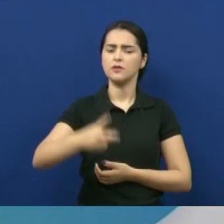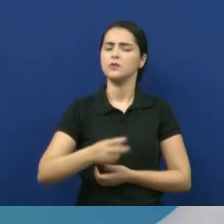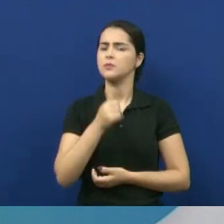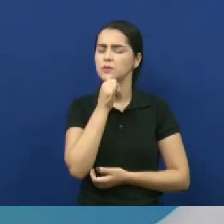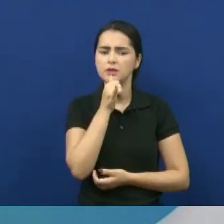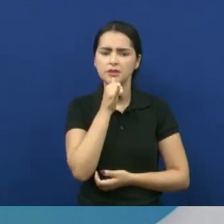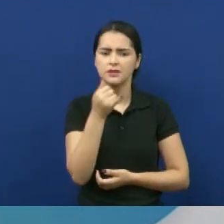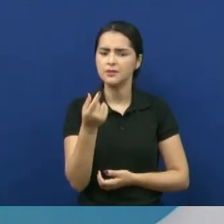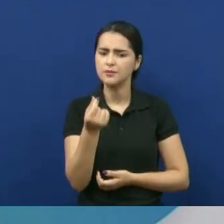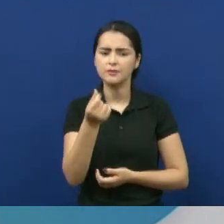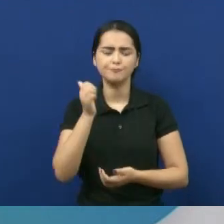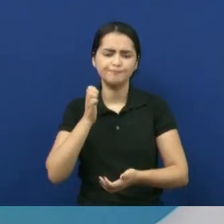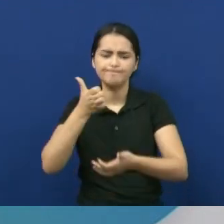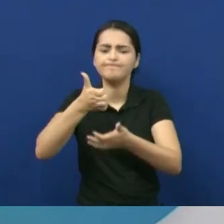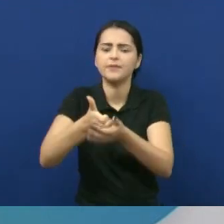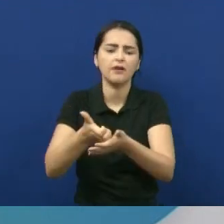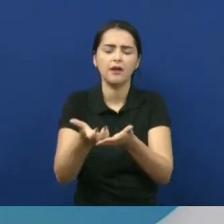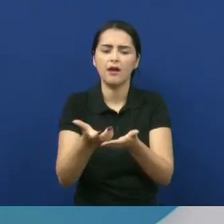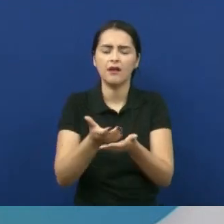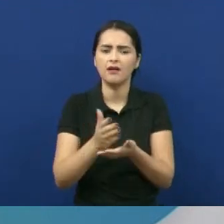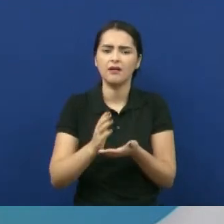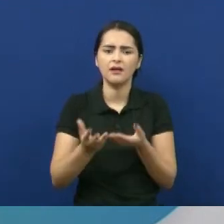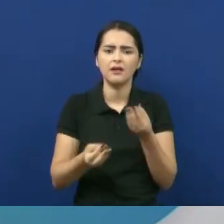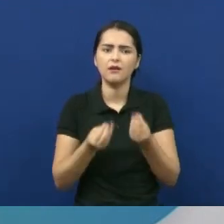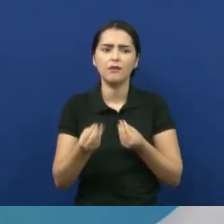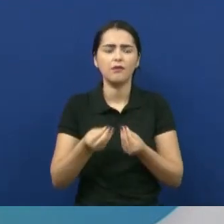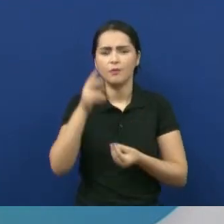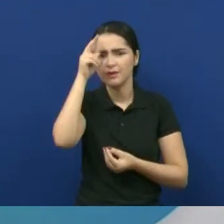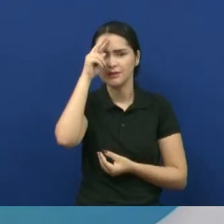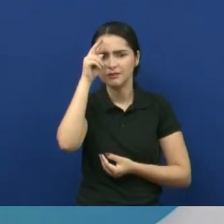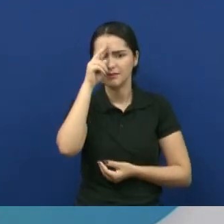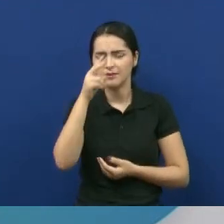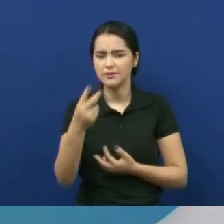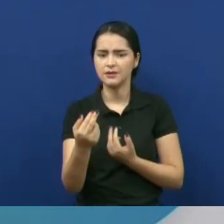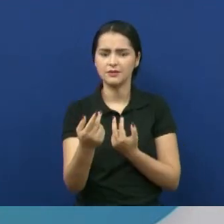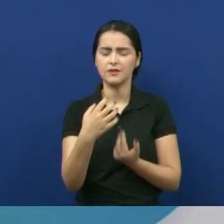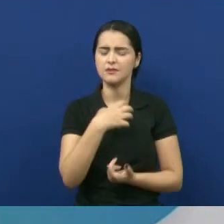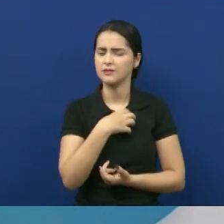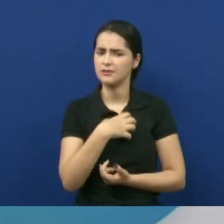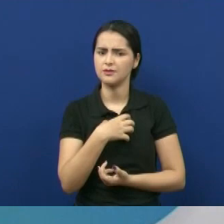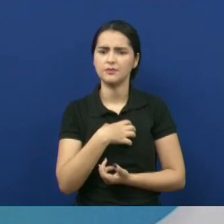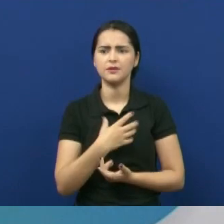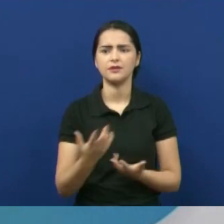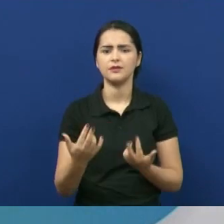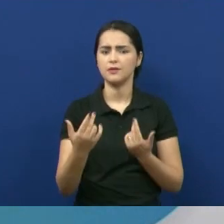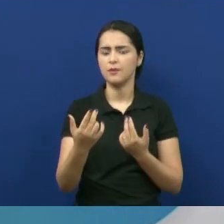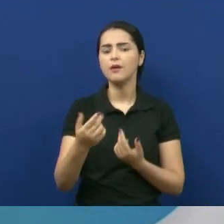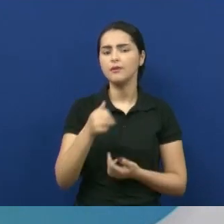monetário a esse lugar que foi destruído, tá? No caso das barragens, como nós estávamos falando.